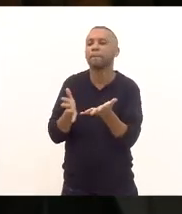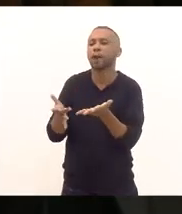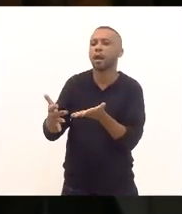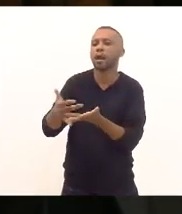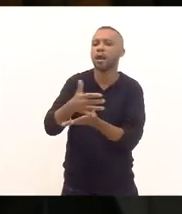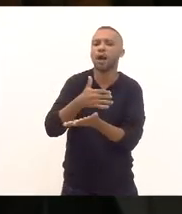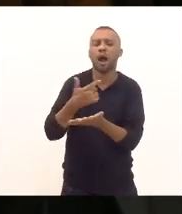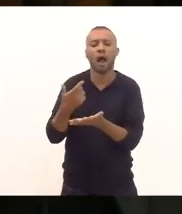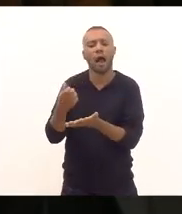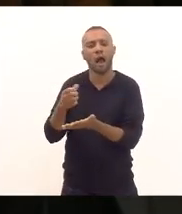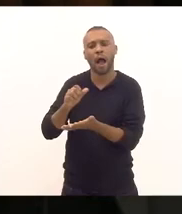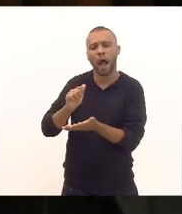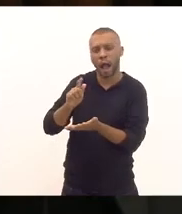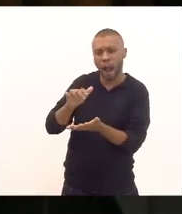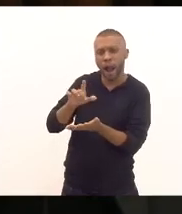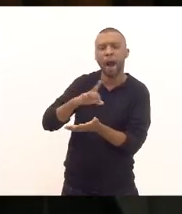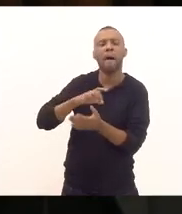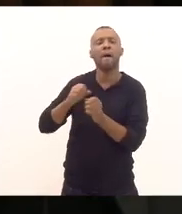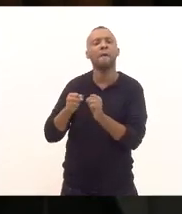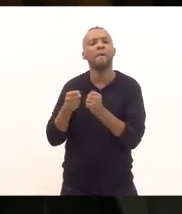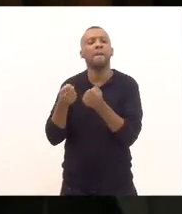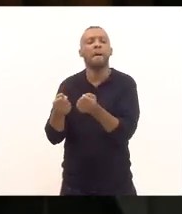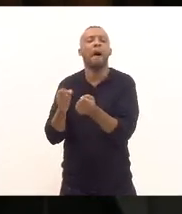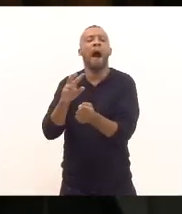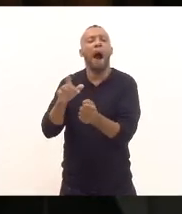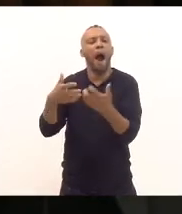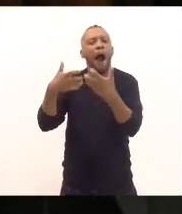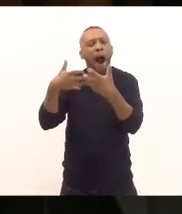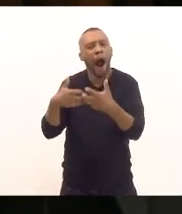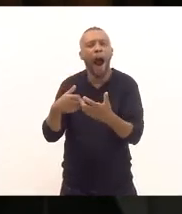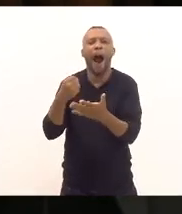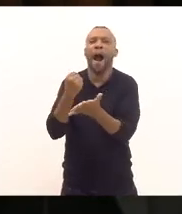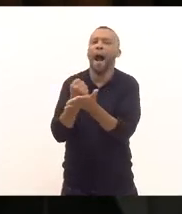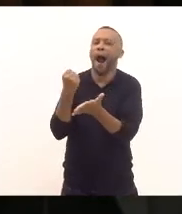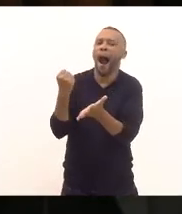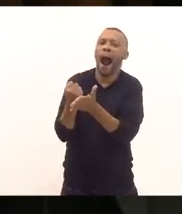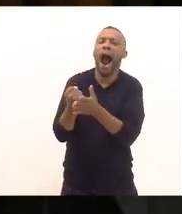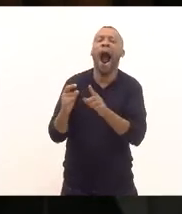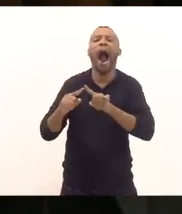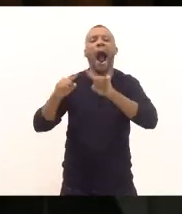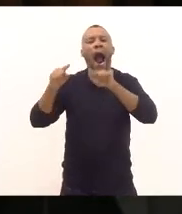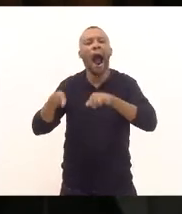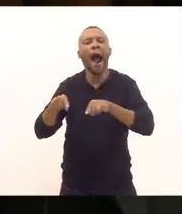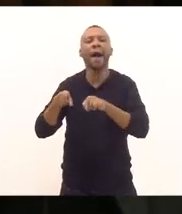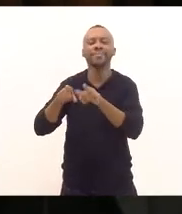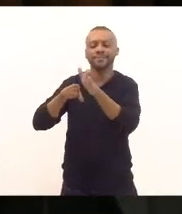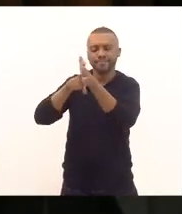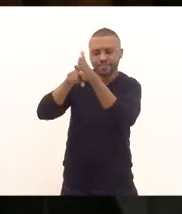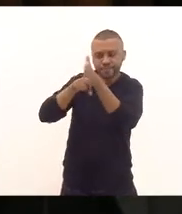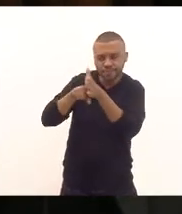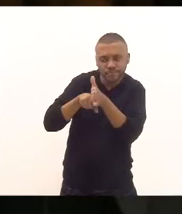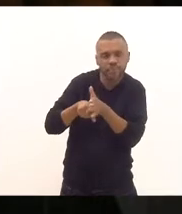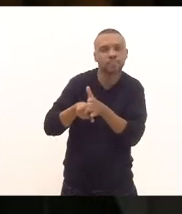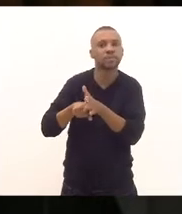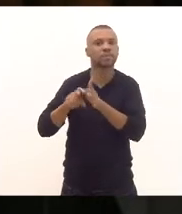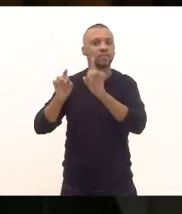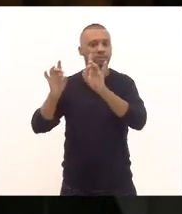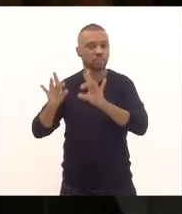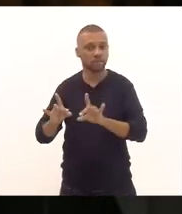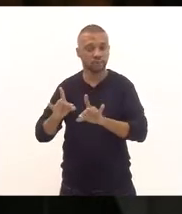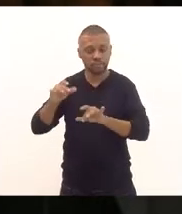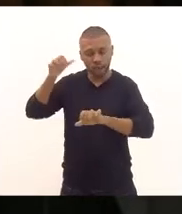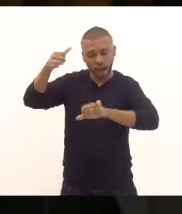ter uma garantia de que ela vá funcionar contratar especialistas períodos para ver se os serviços